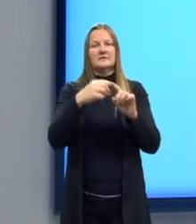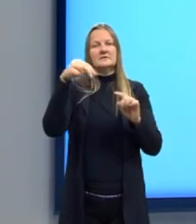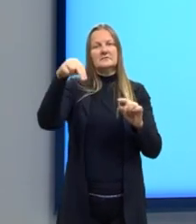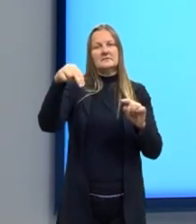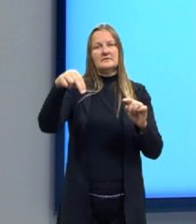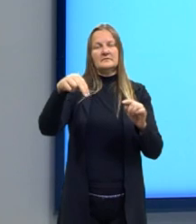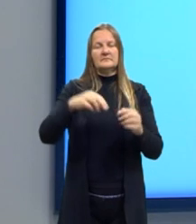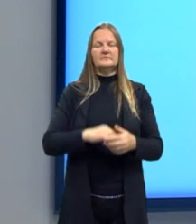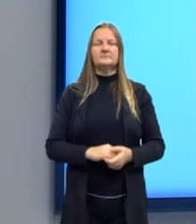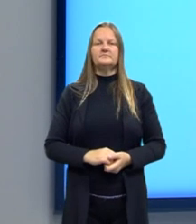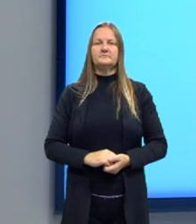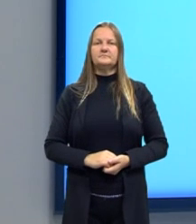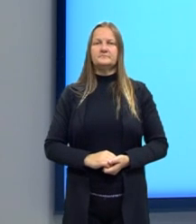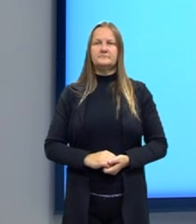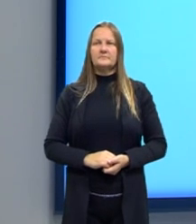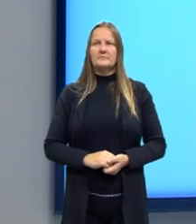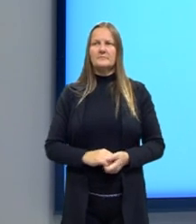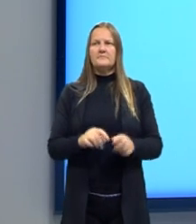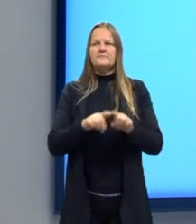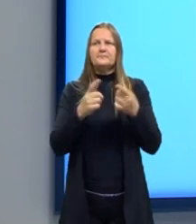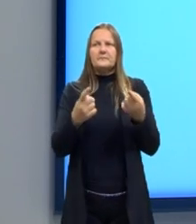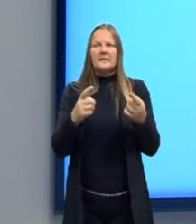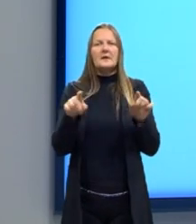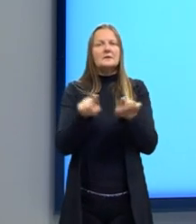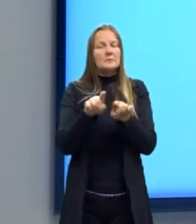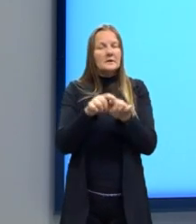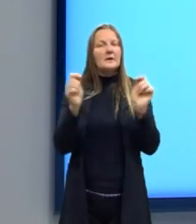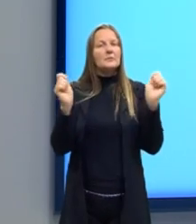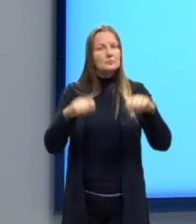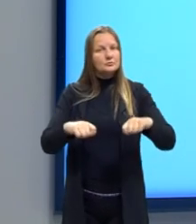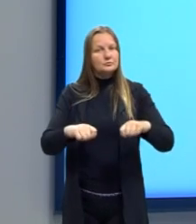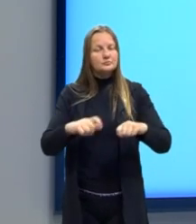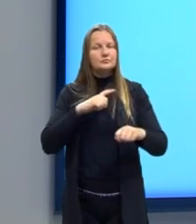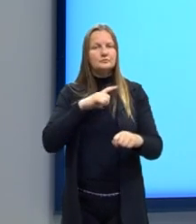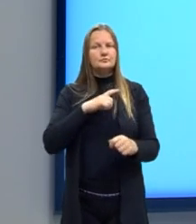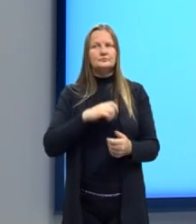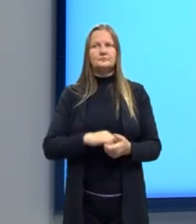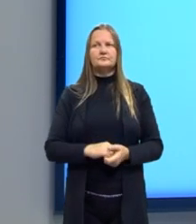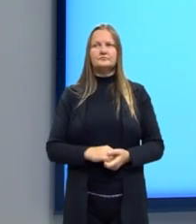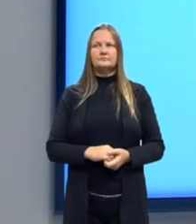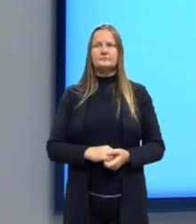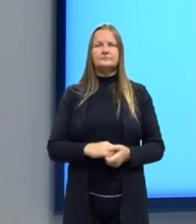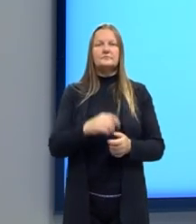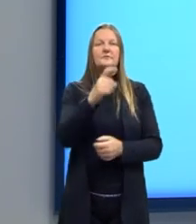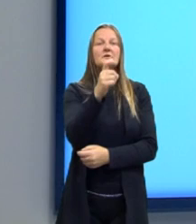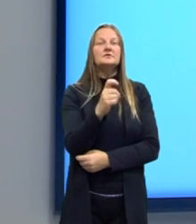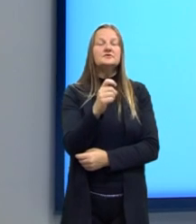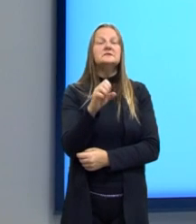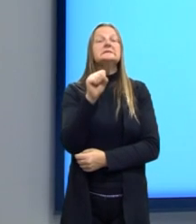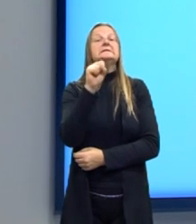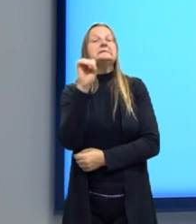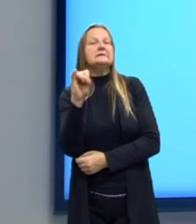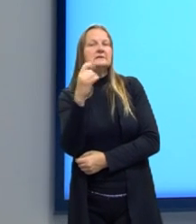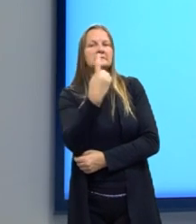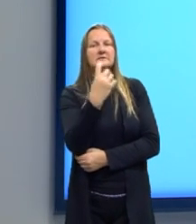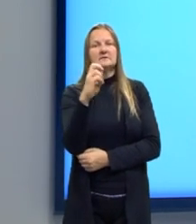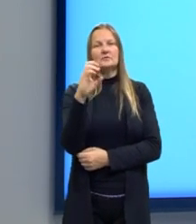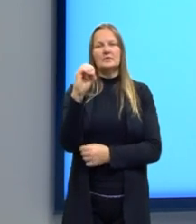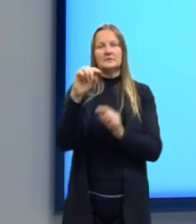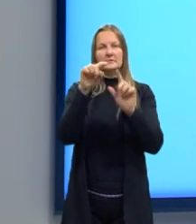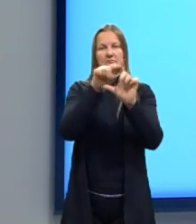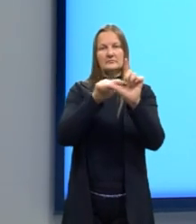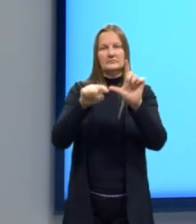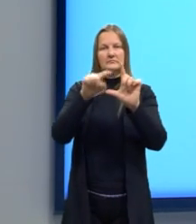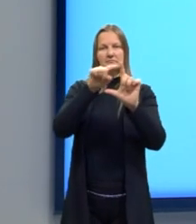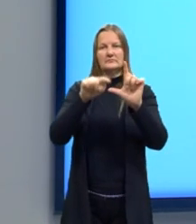360 mas nós vimos também que existe né a possibilidade do X igual a 150